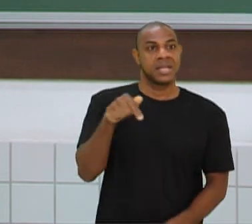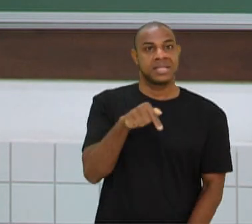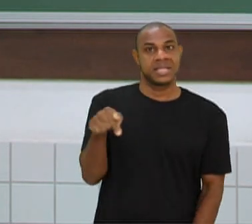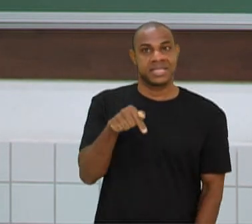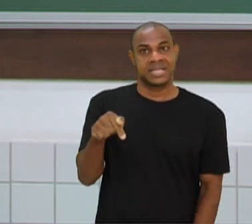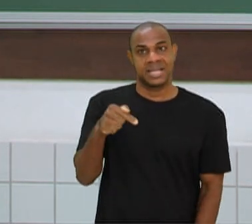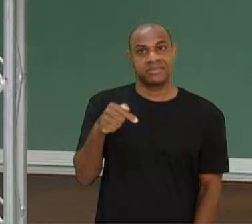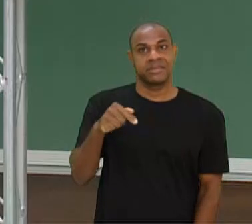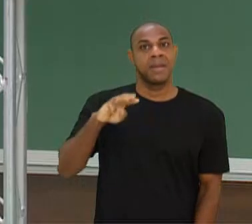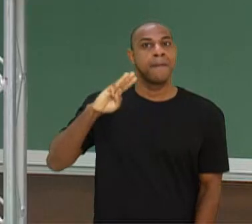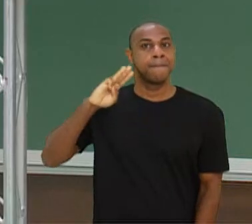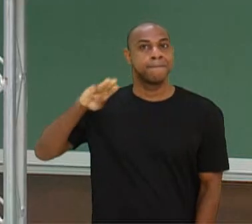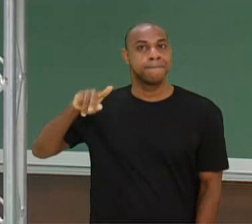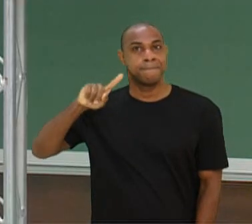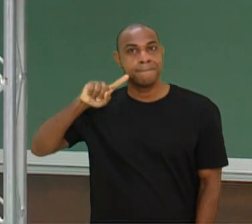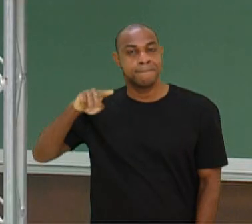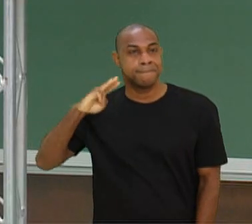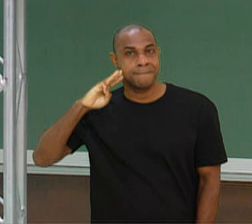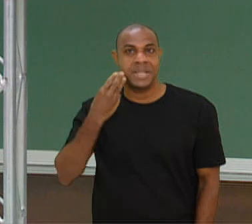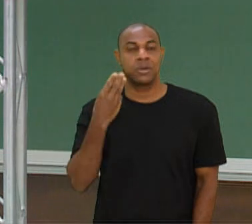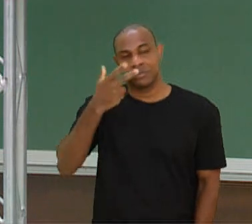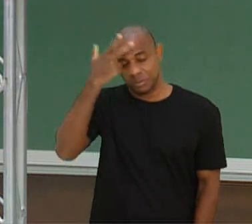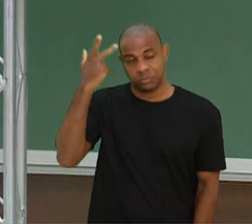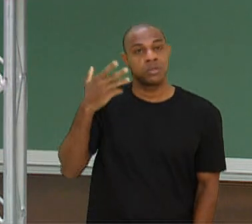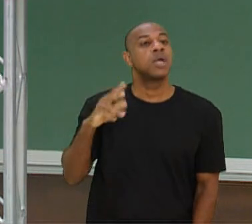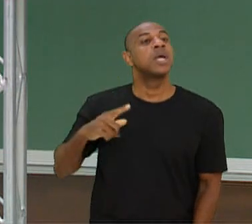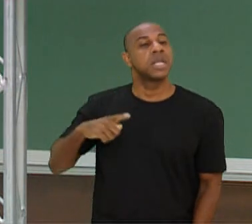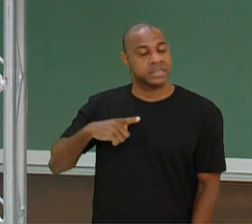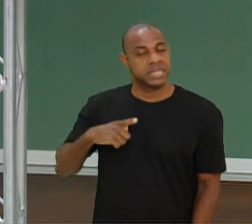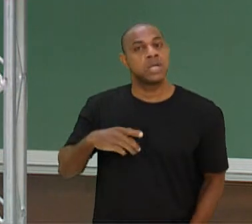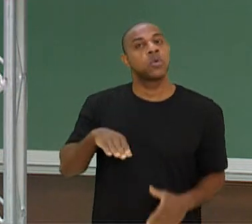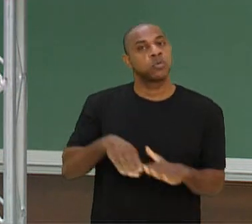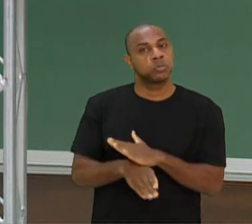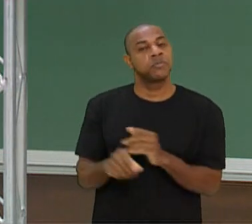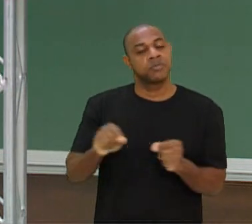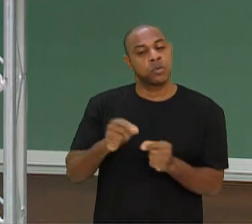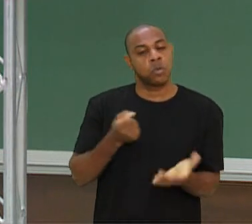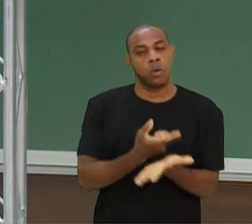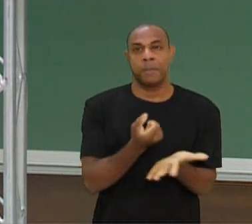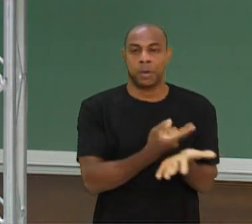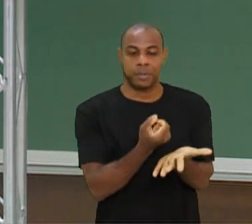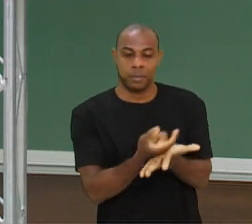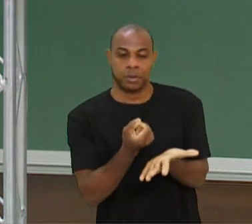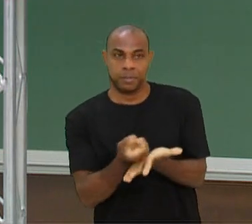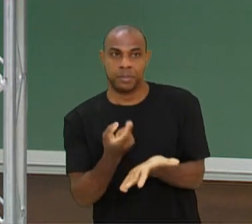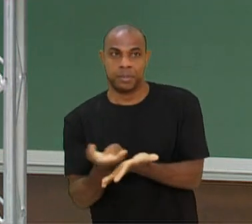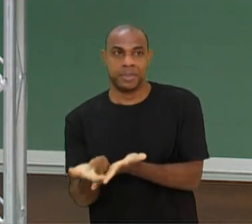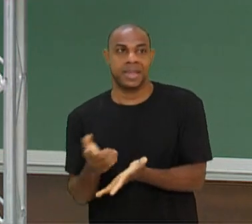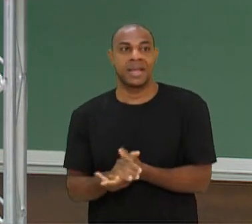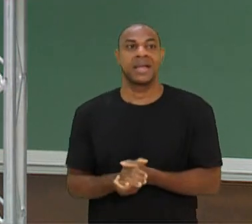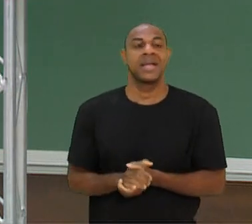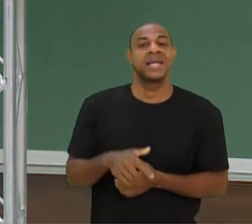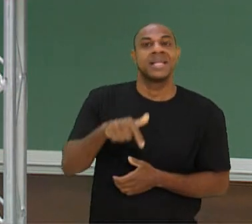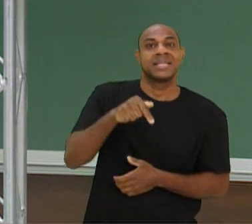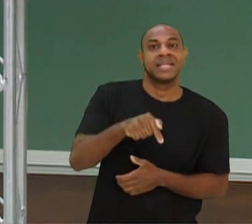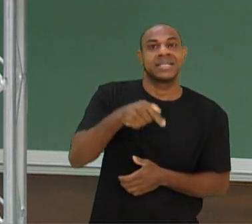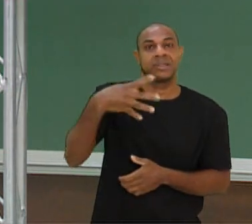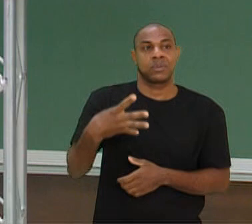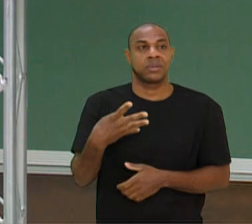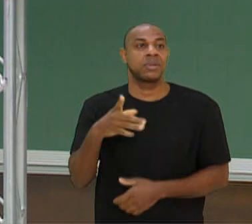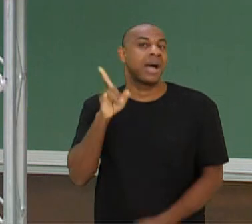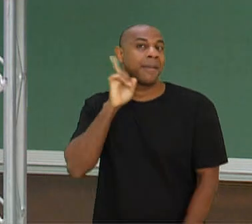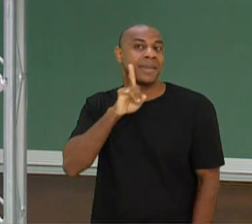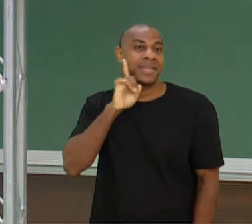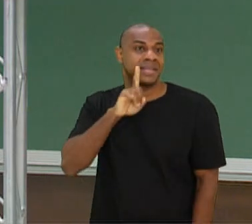de pessoas costumam fazer essas compras e no feriado ou no final de semana, 174 milhões de